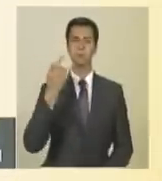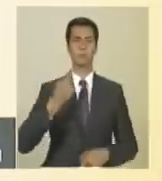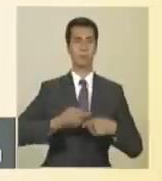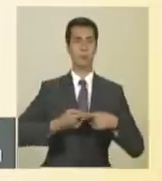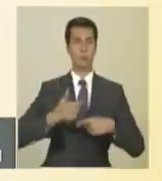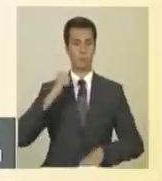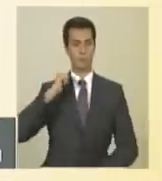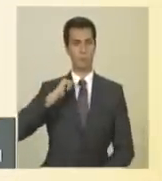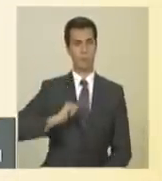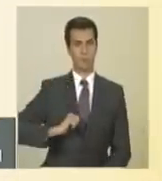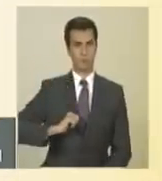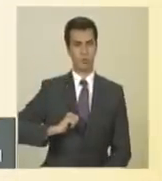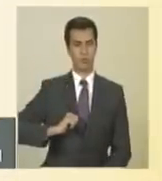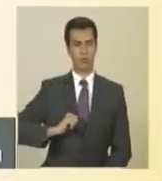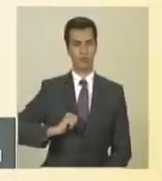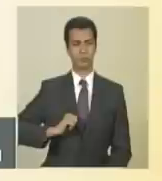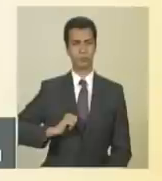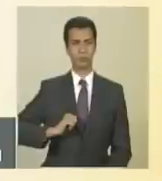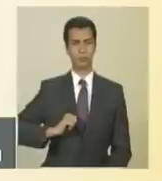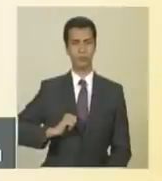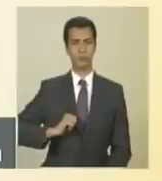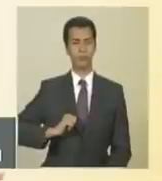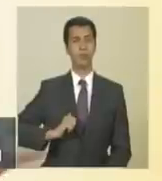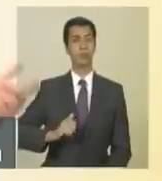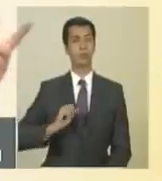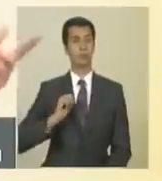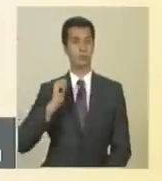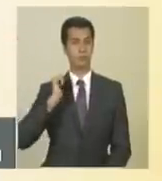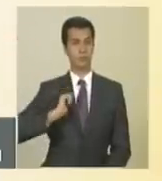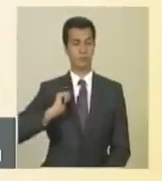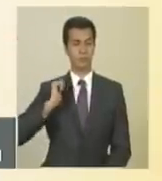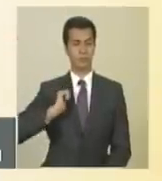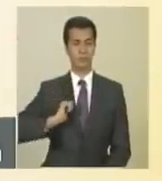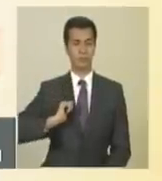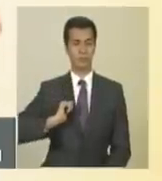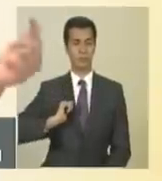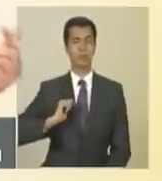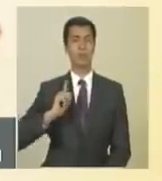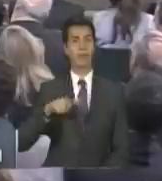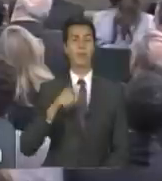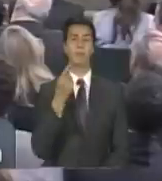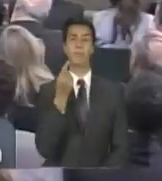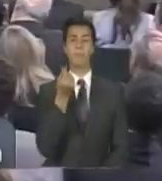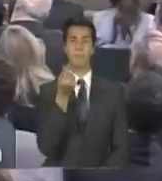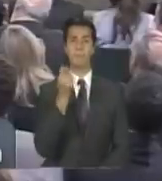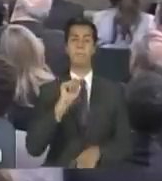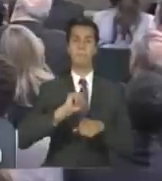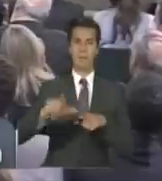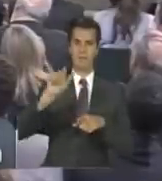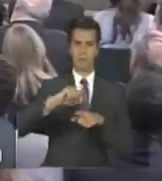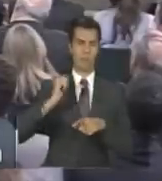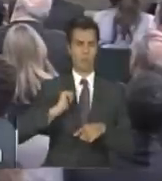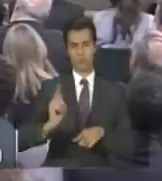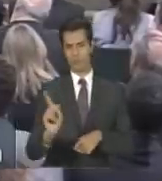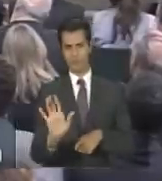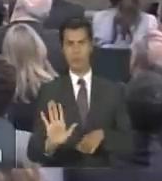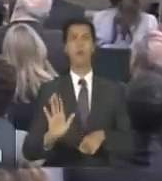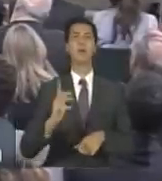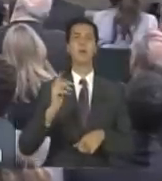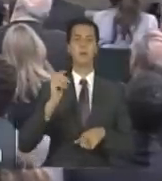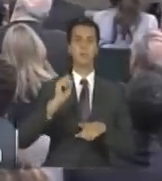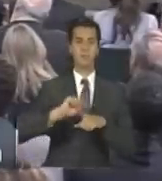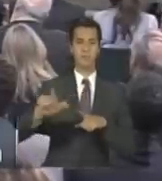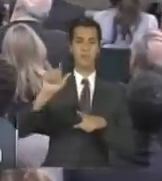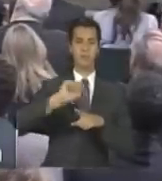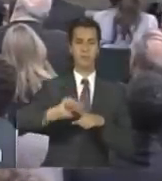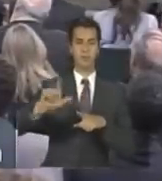bolsa que teria de ser paga, aliás, só a anuidade, a mensalidade ou a anuidade, eu já não